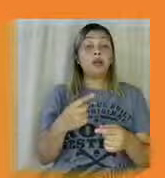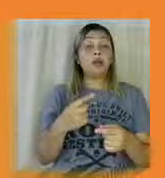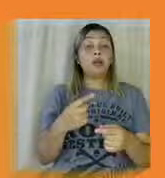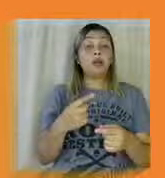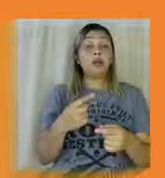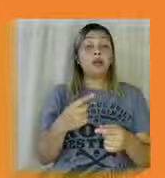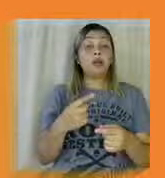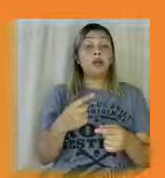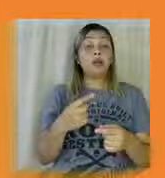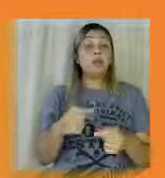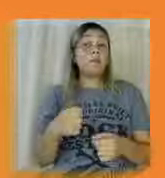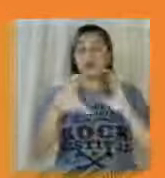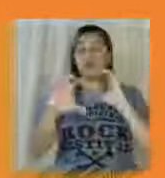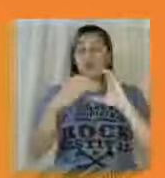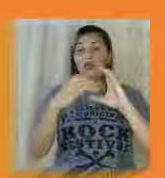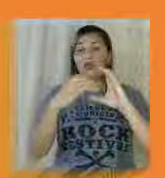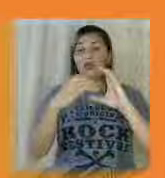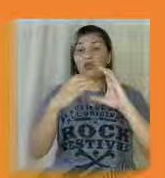comunicação.